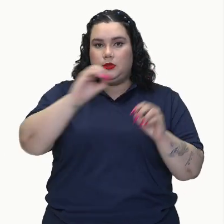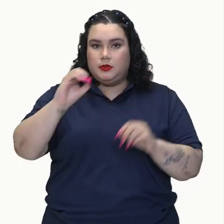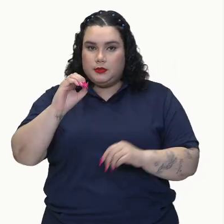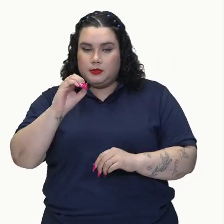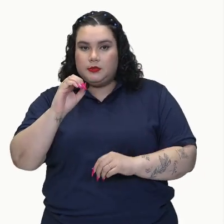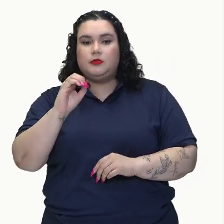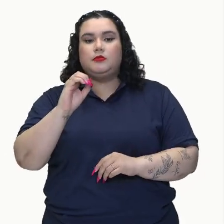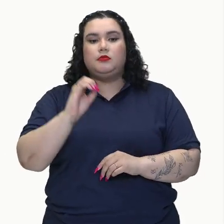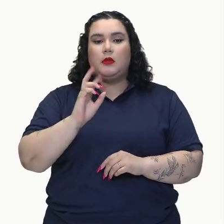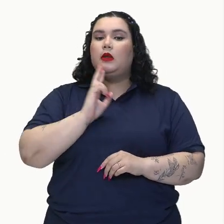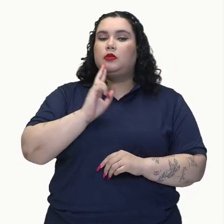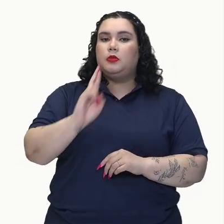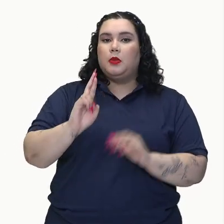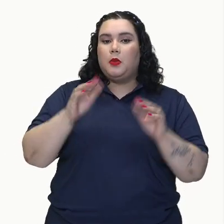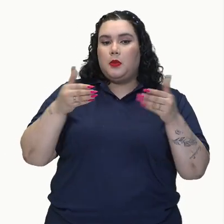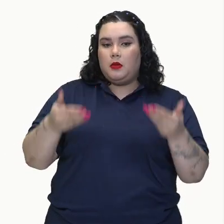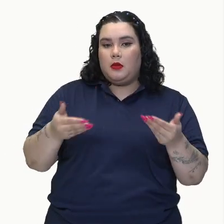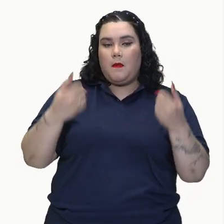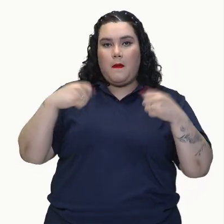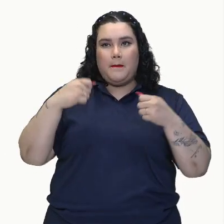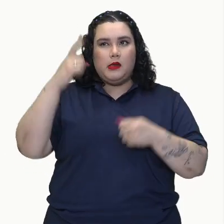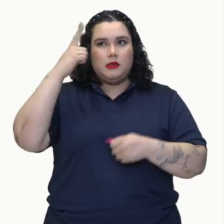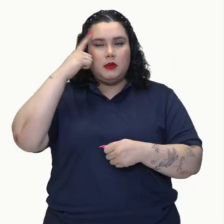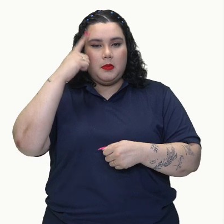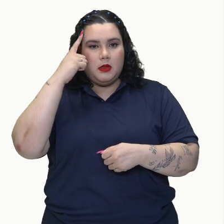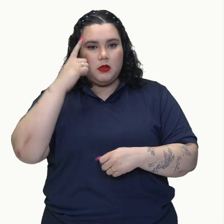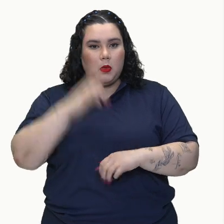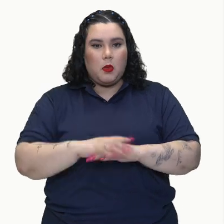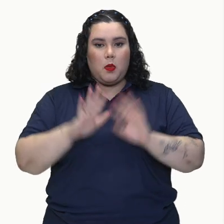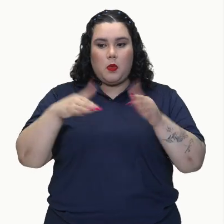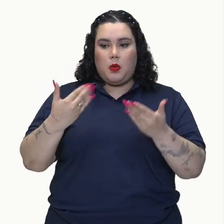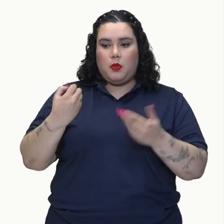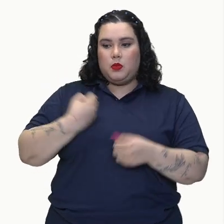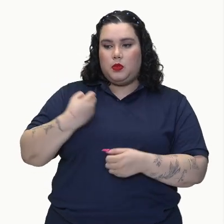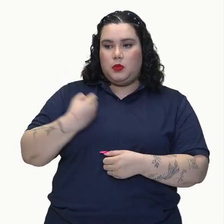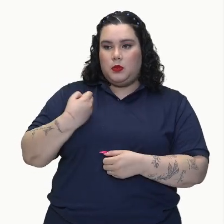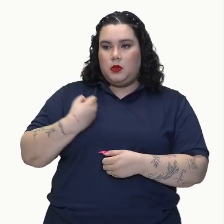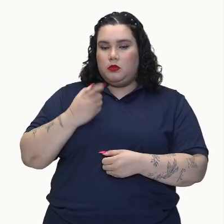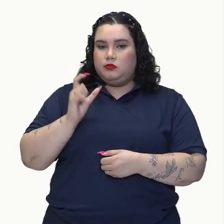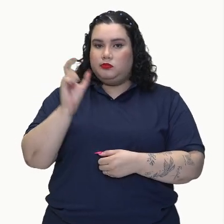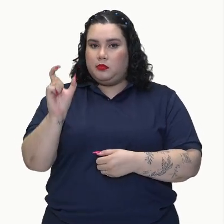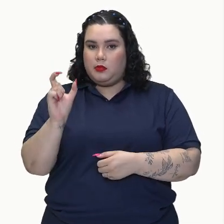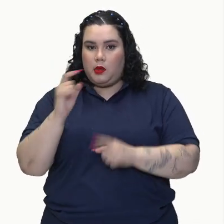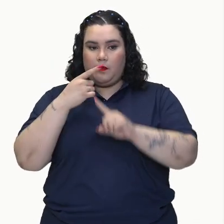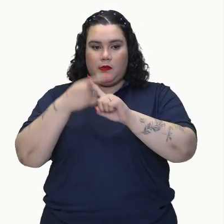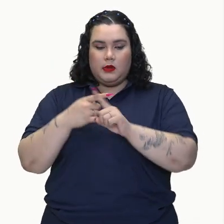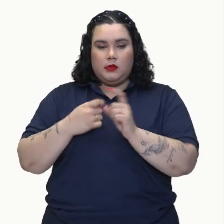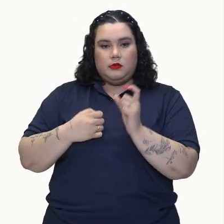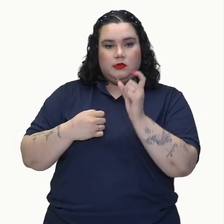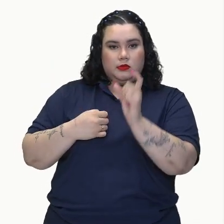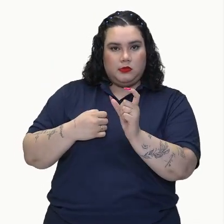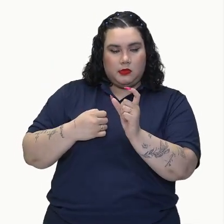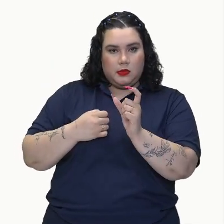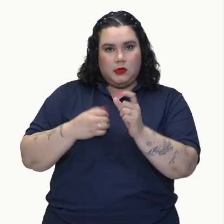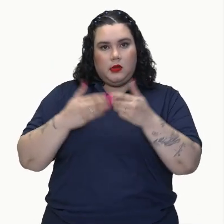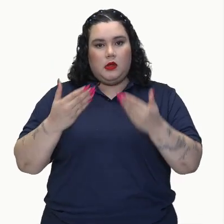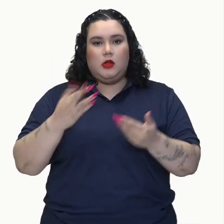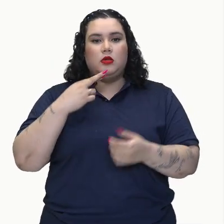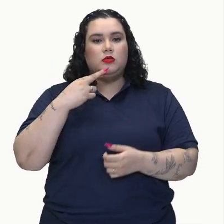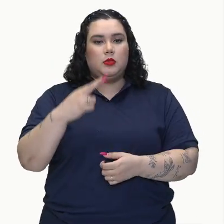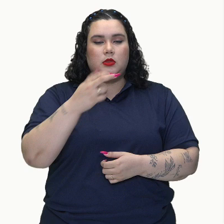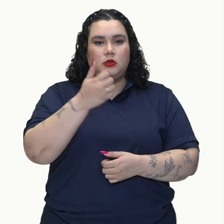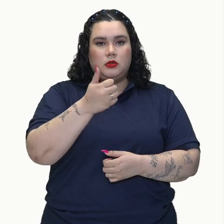raiz quadrada de 100, eu vou ter que pensar agora. Qual é o número que eu multiplico por ele mesmo, que o resultado vai dar